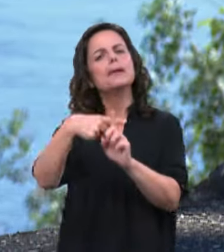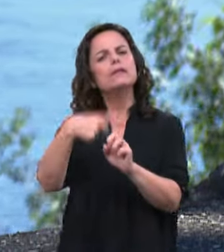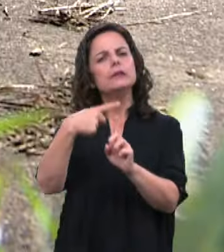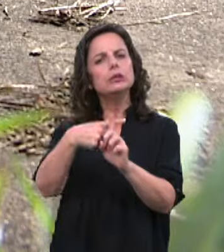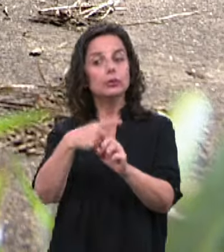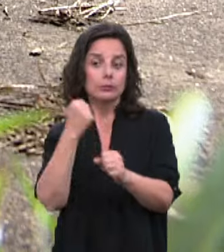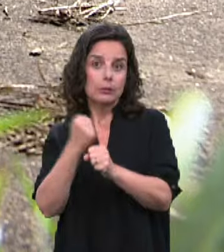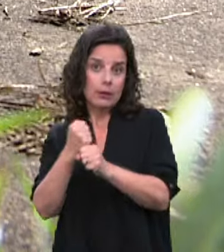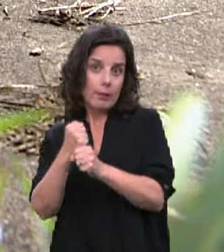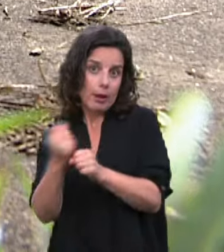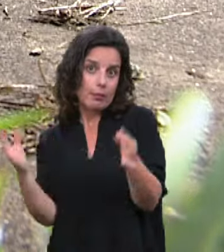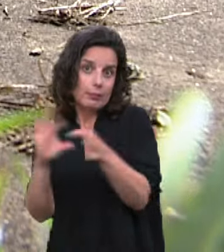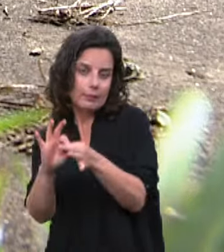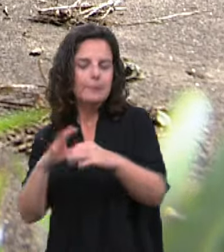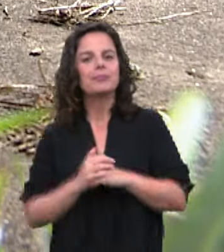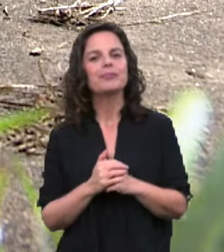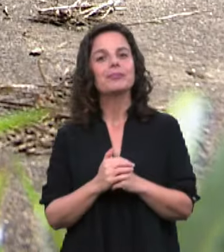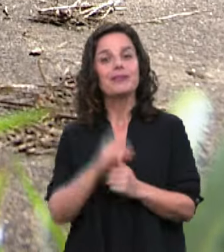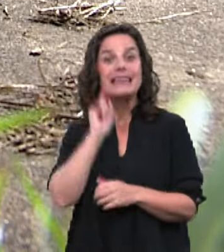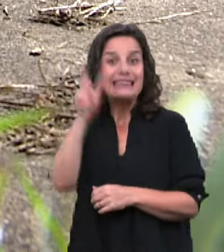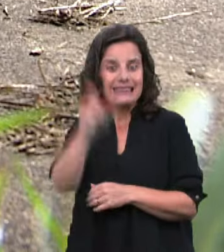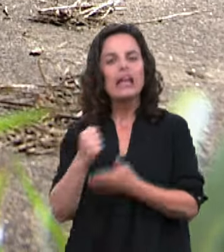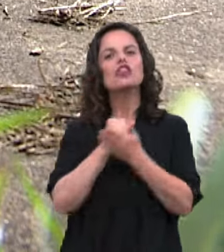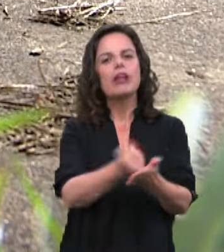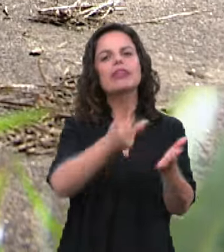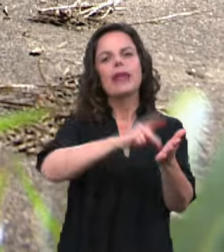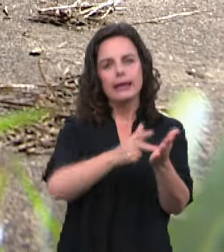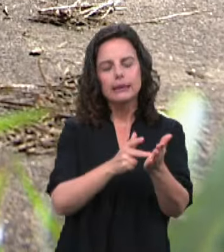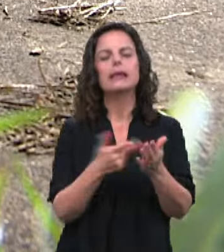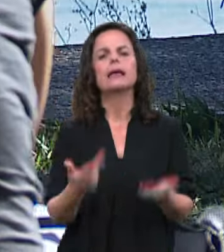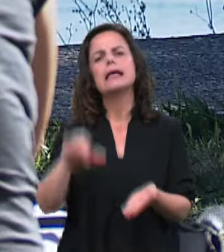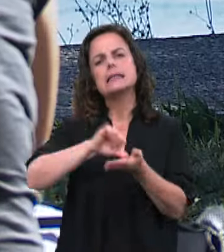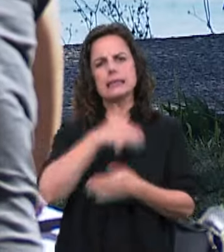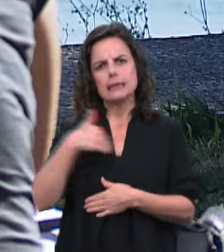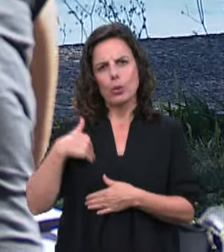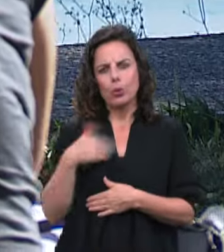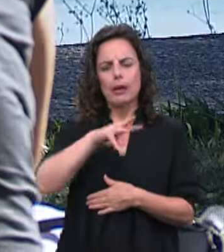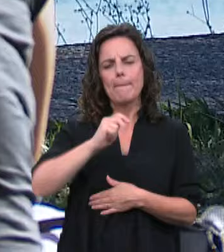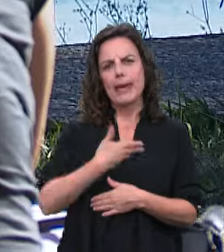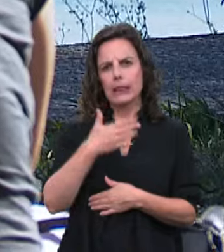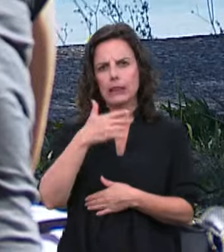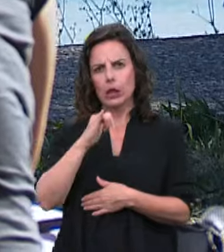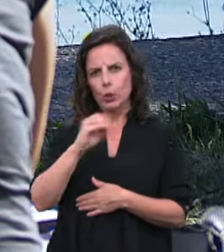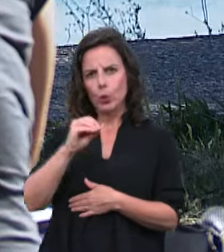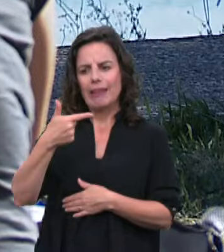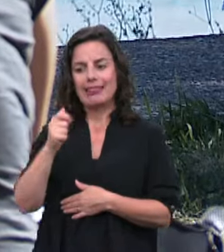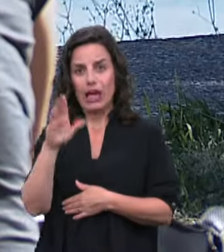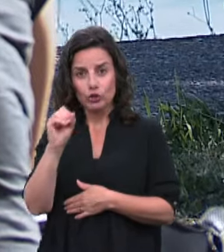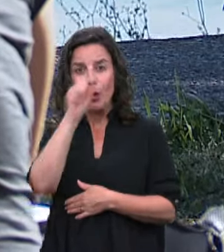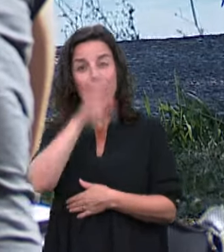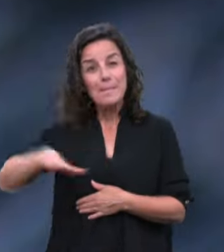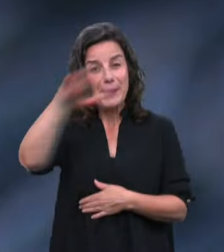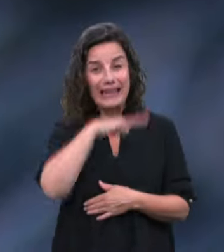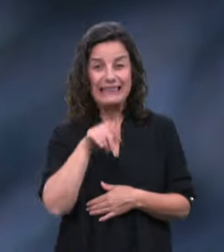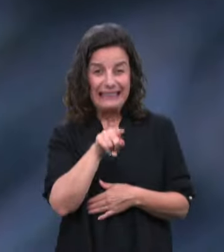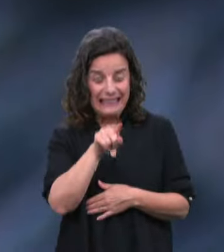benefícios a nível profissional. Anabela é assistente técnica em duas unidades de saúde do Médio Tejo. Foi no Parque da Barquinha